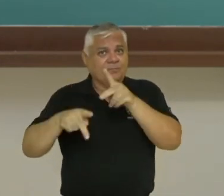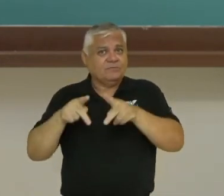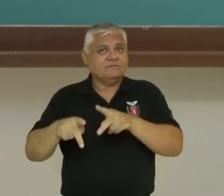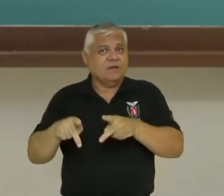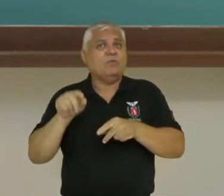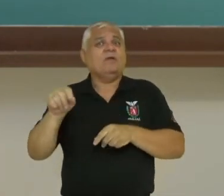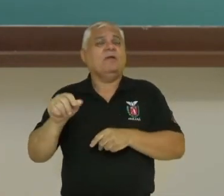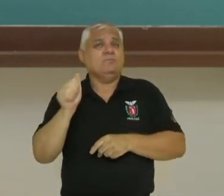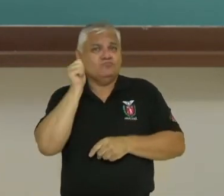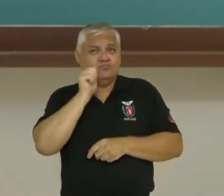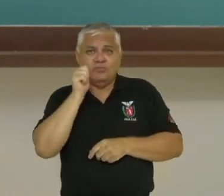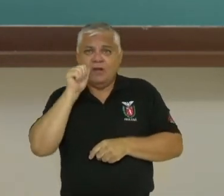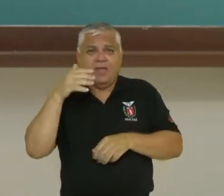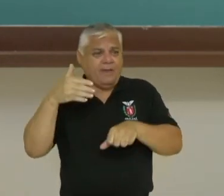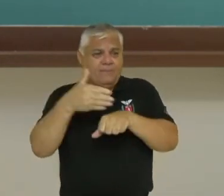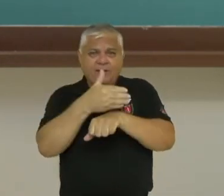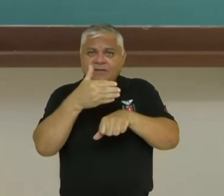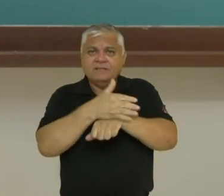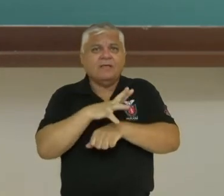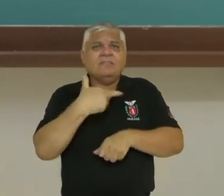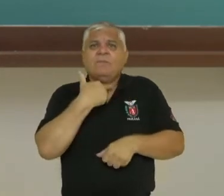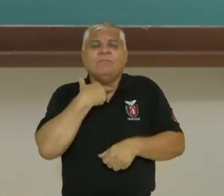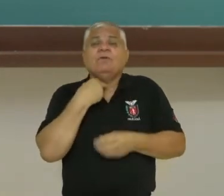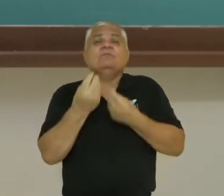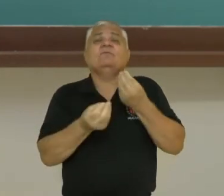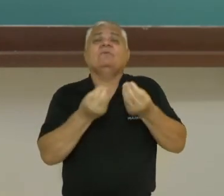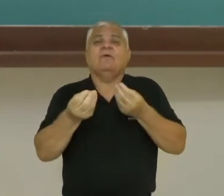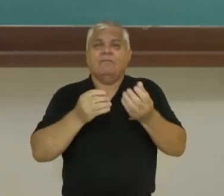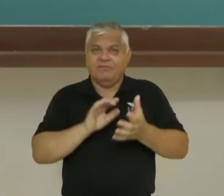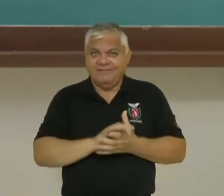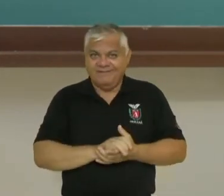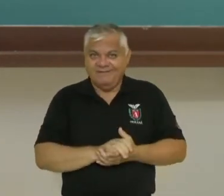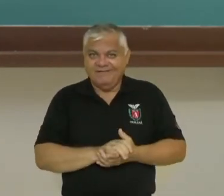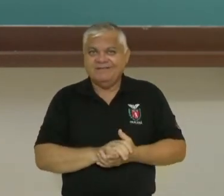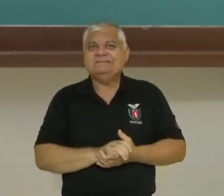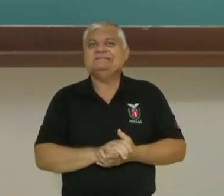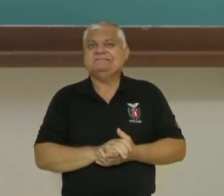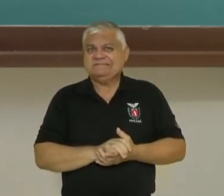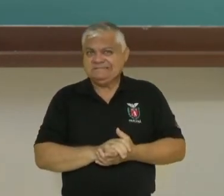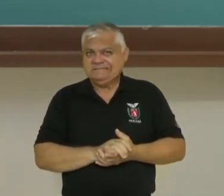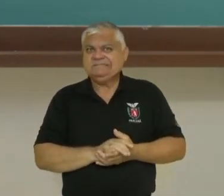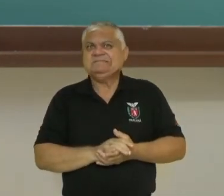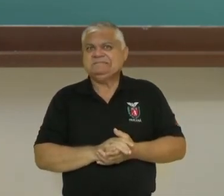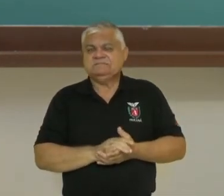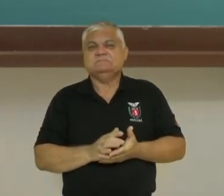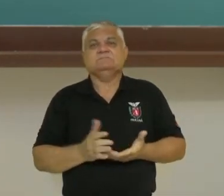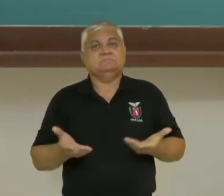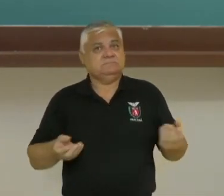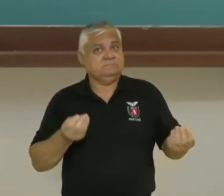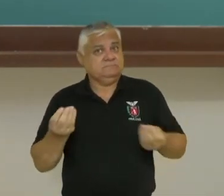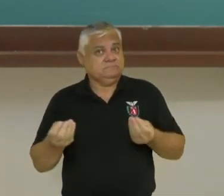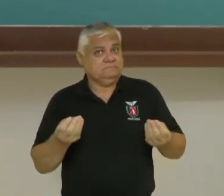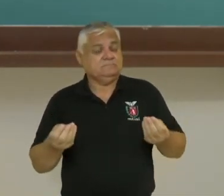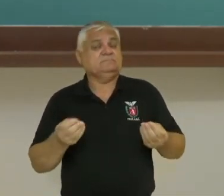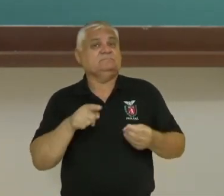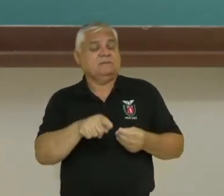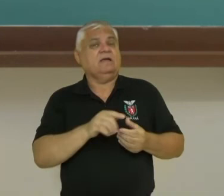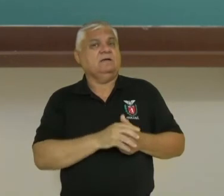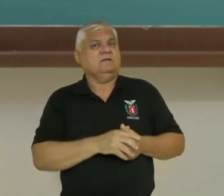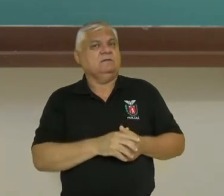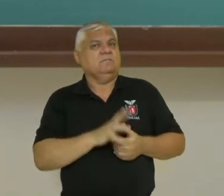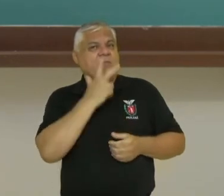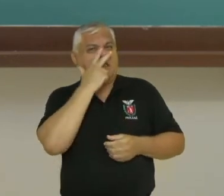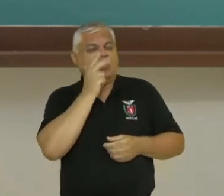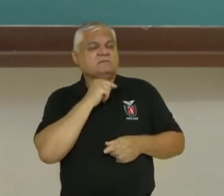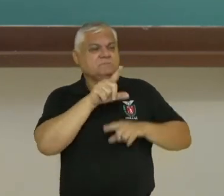era constituída por mulheres, não podia de fato participar disso. O sufrágio é o processo